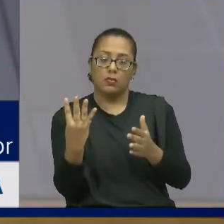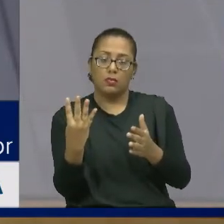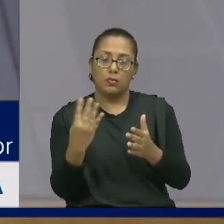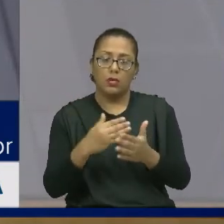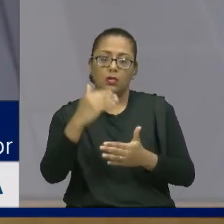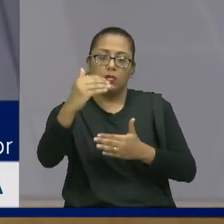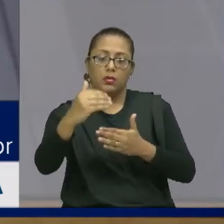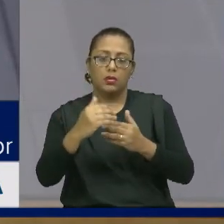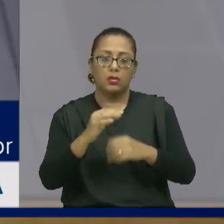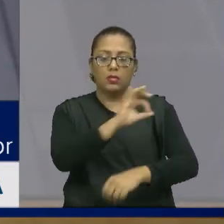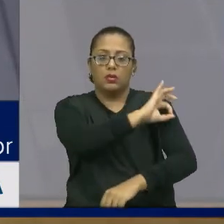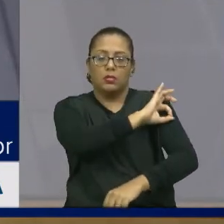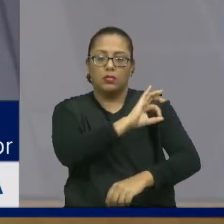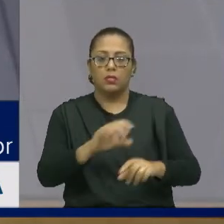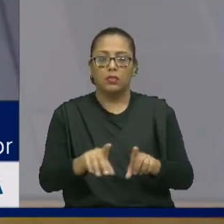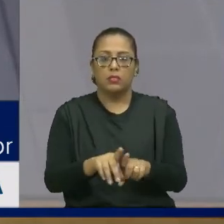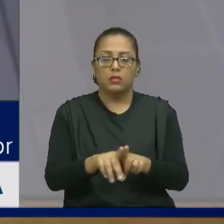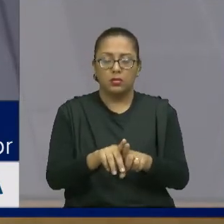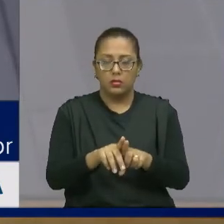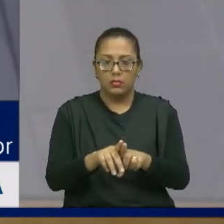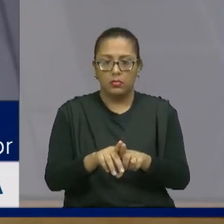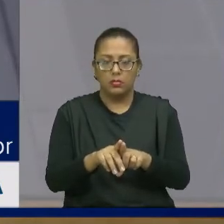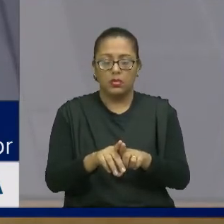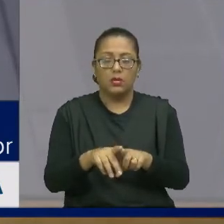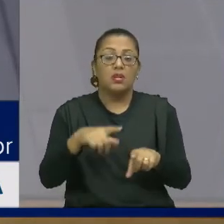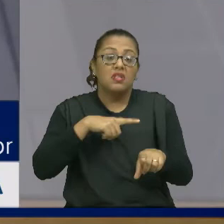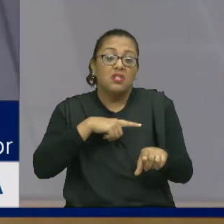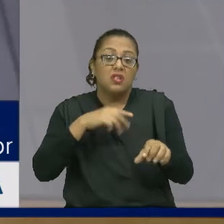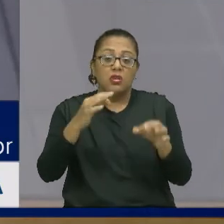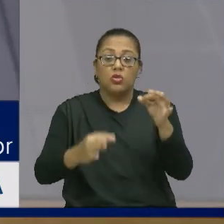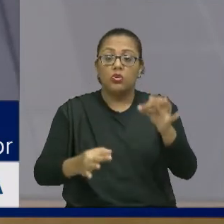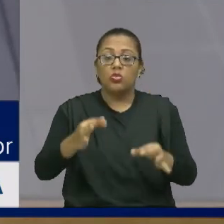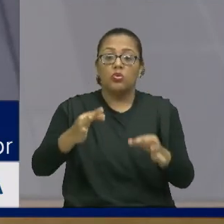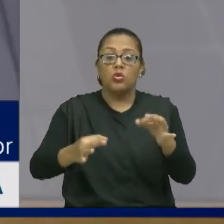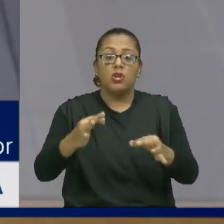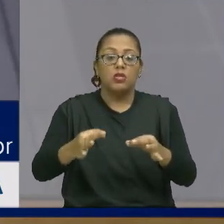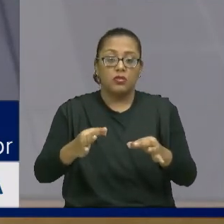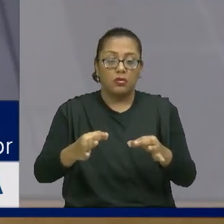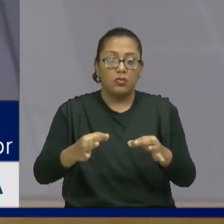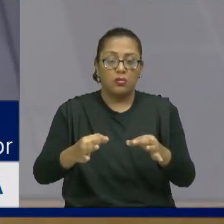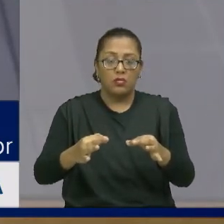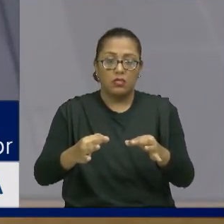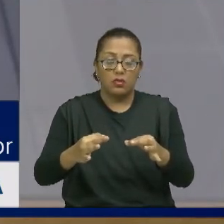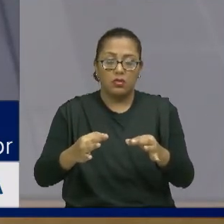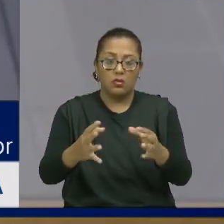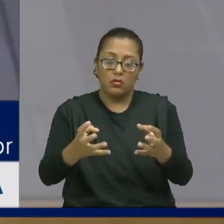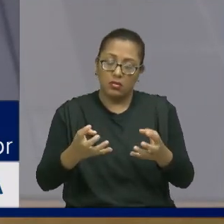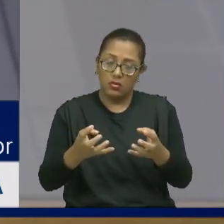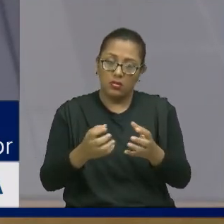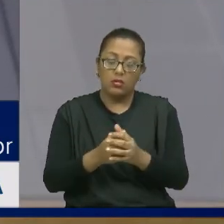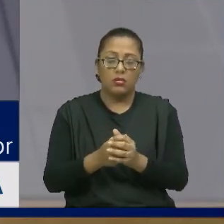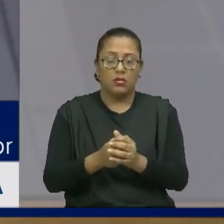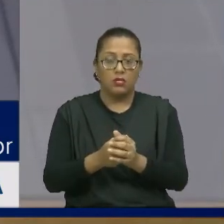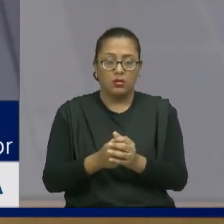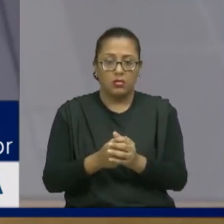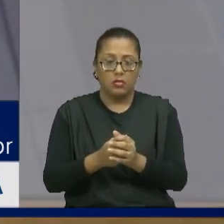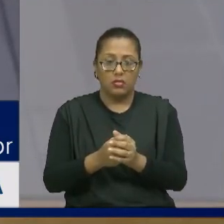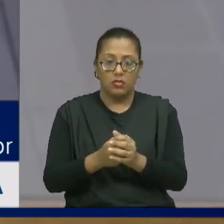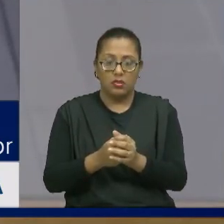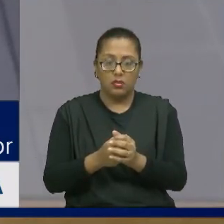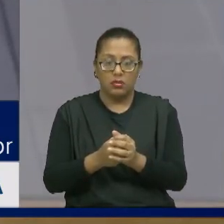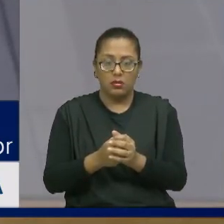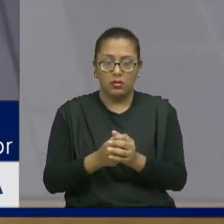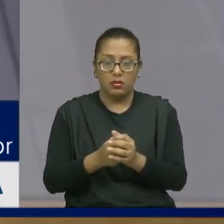De interesse de pessoas jurídicas de direito privado que sejam